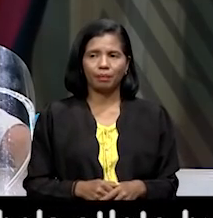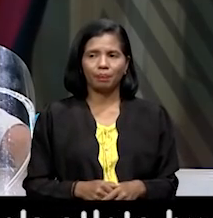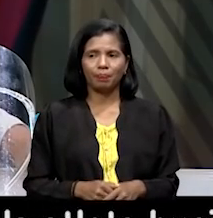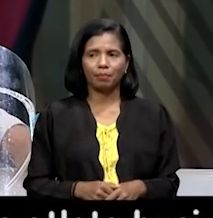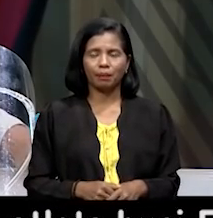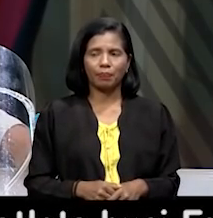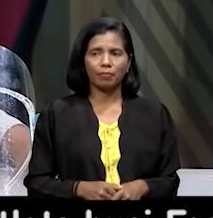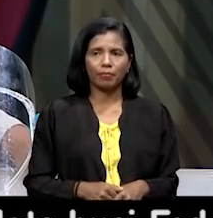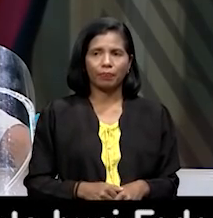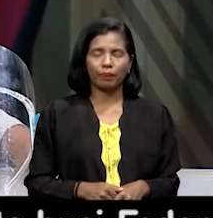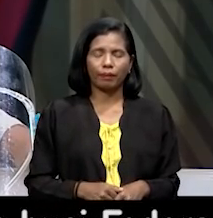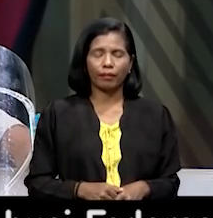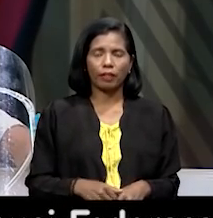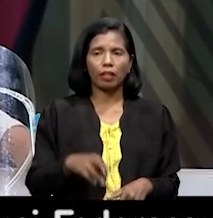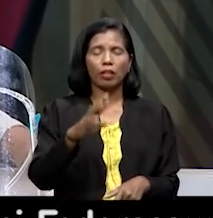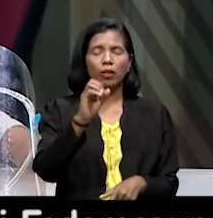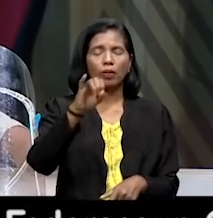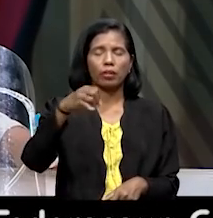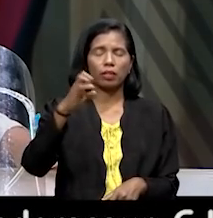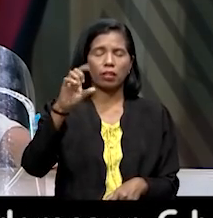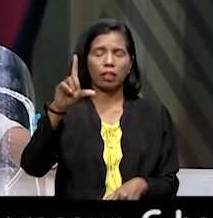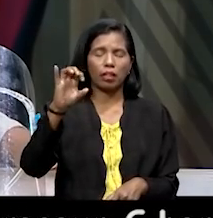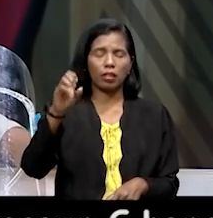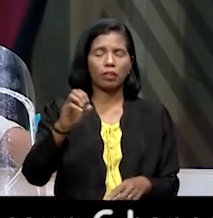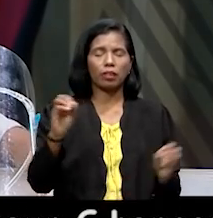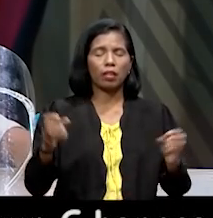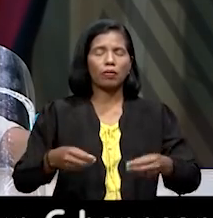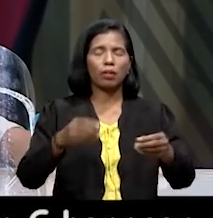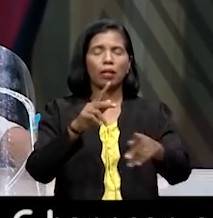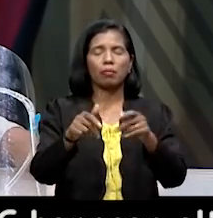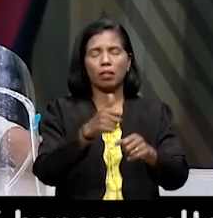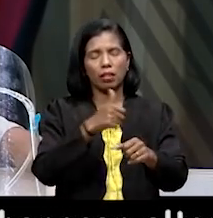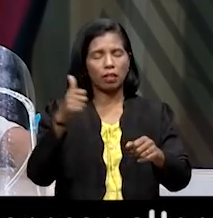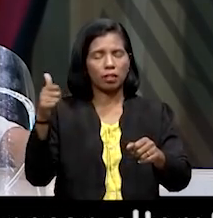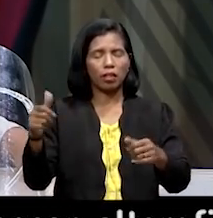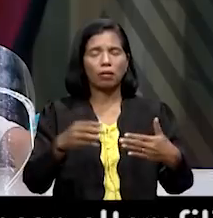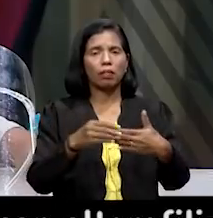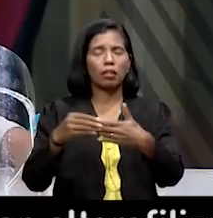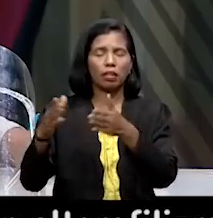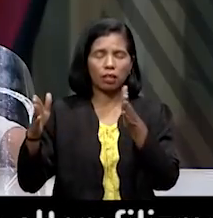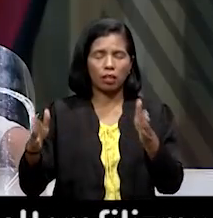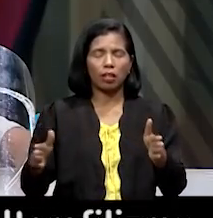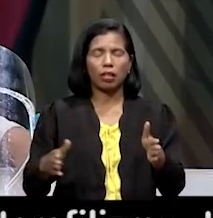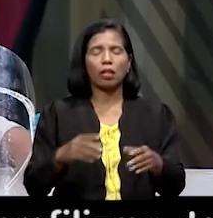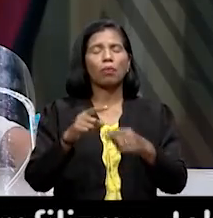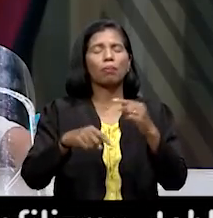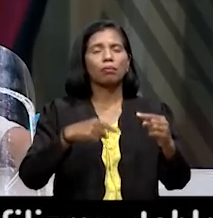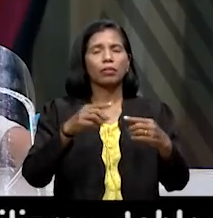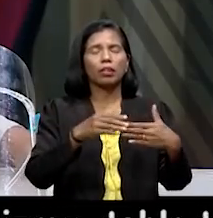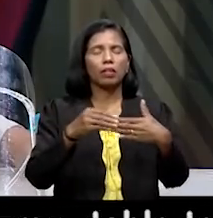Rosário Tiago Lobato declara se ela permite a Marcelo cair o cungo de ateros bebê povo banheira líder 75 será se